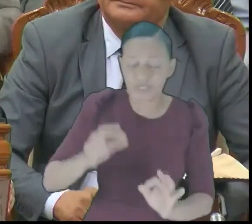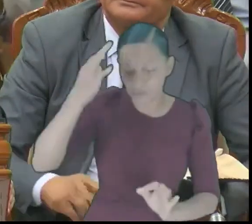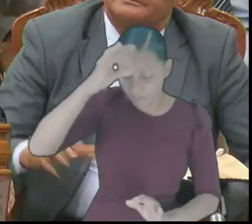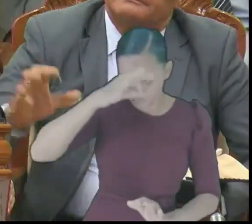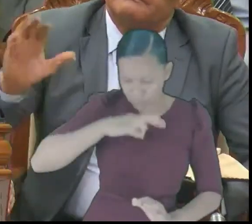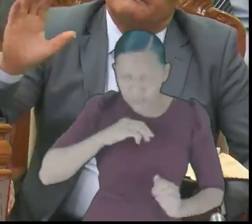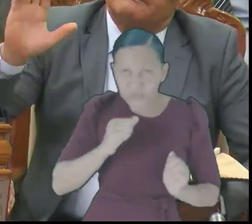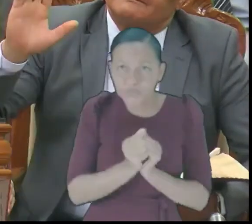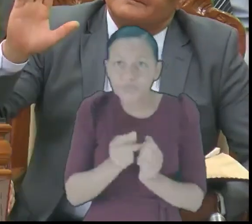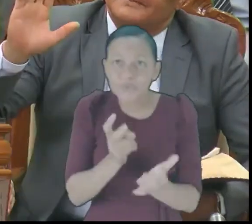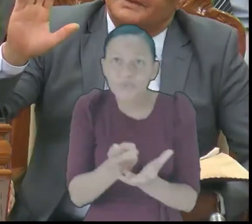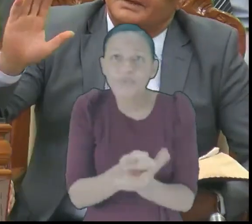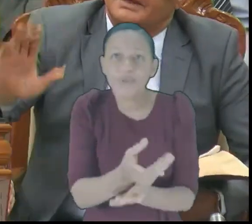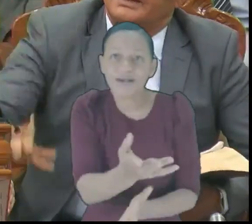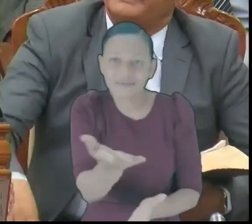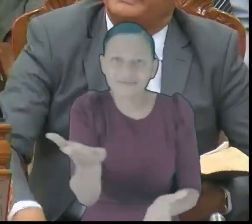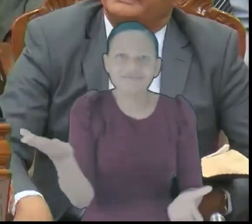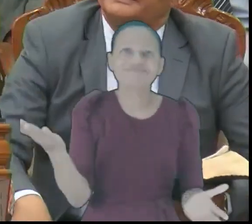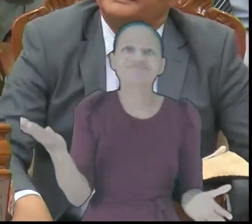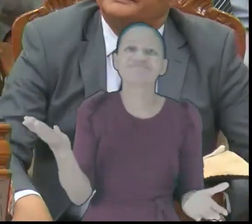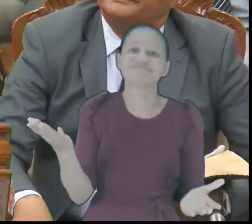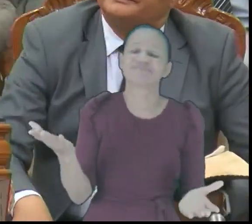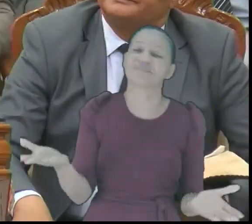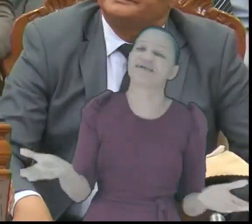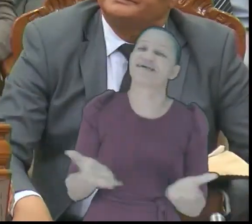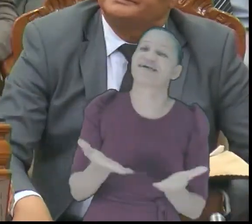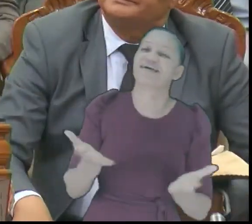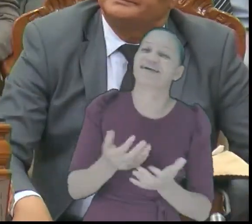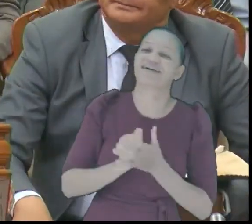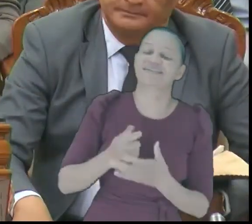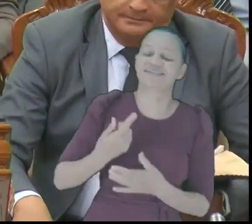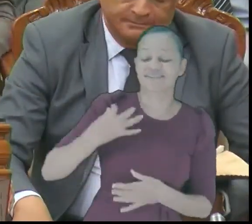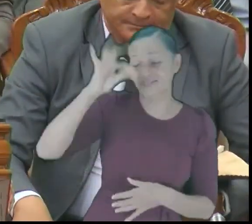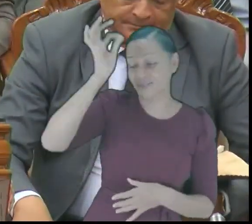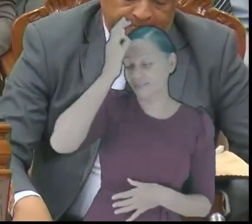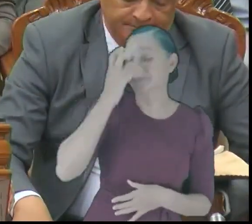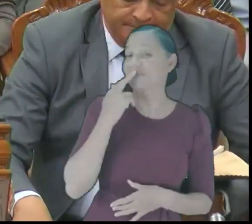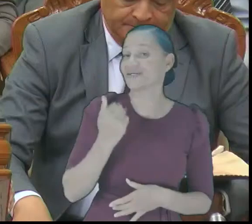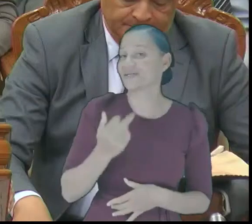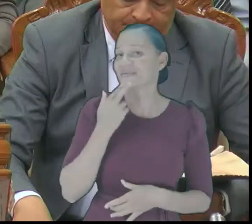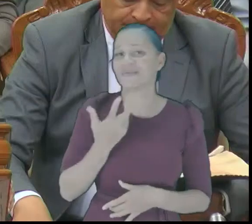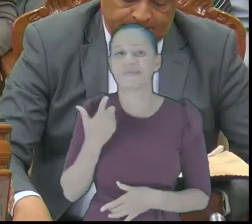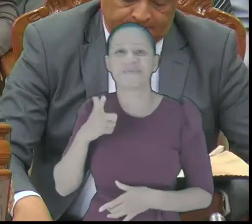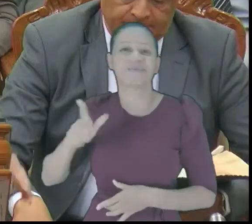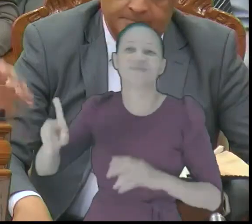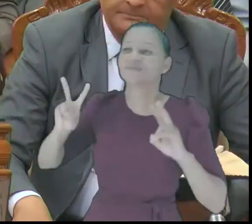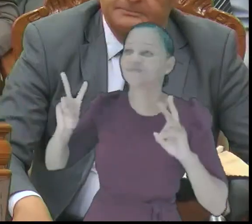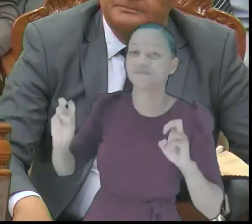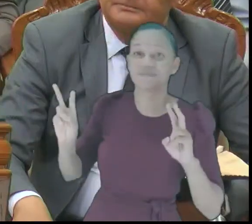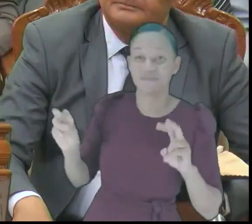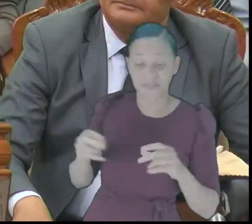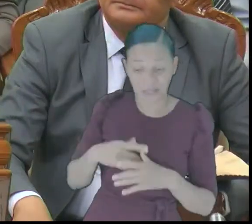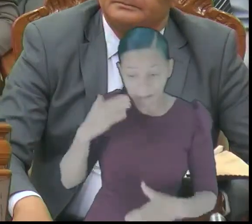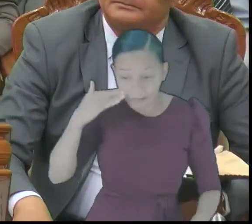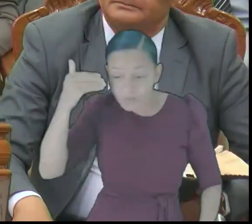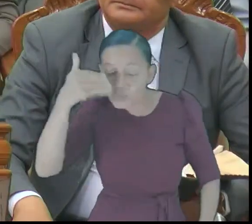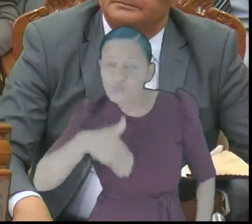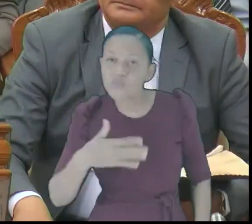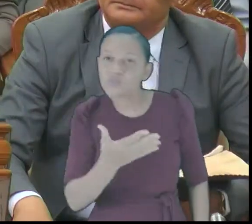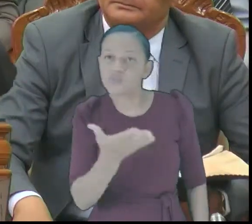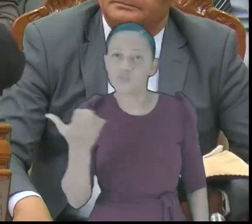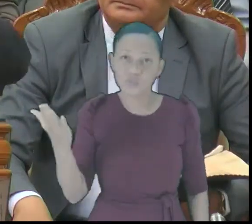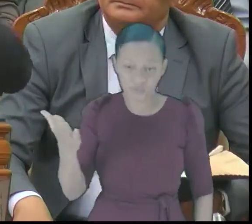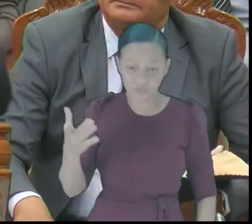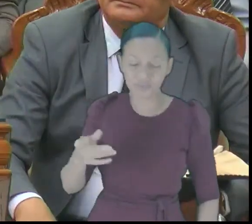mora em você? Agora o batismo é outra história. Mas vamos lá. Para provar